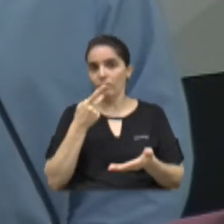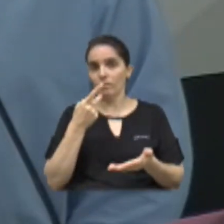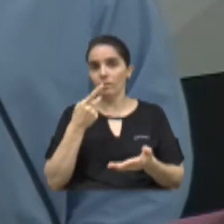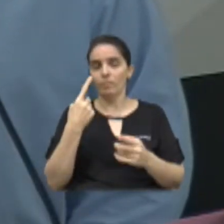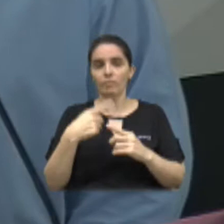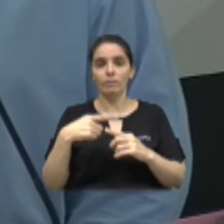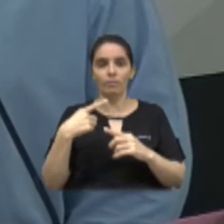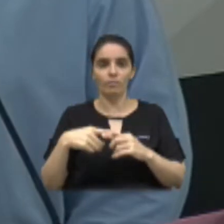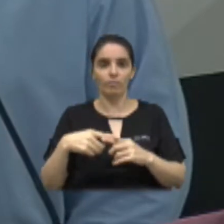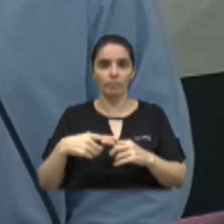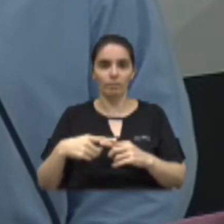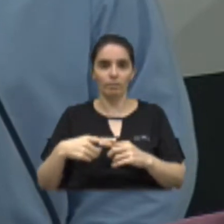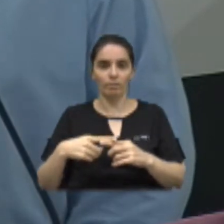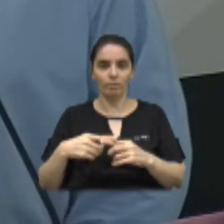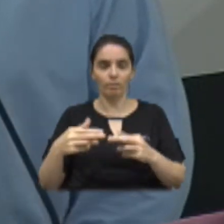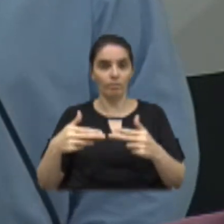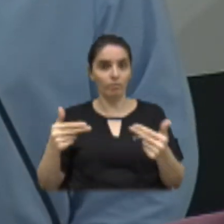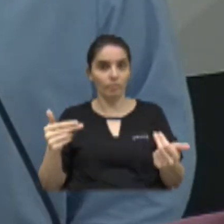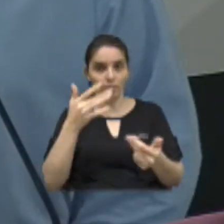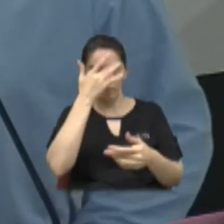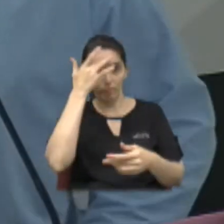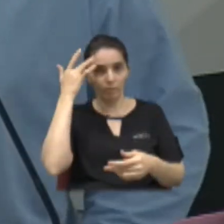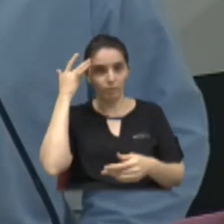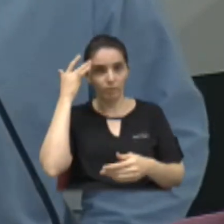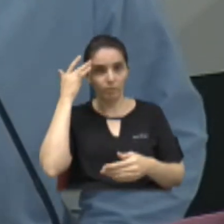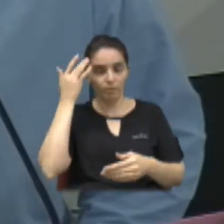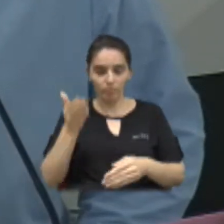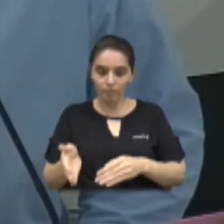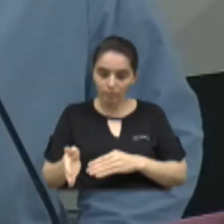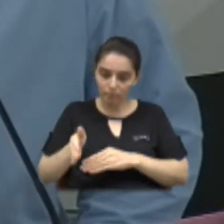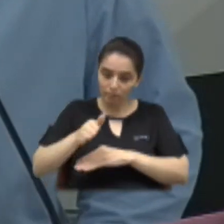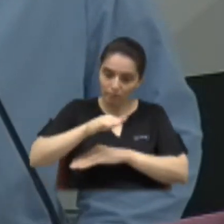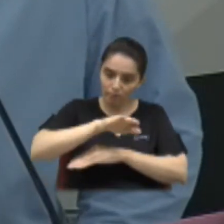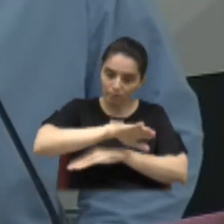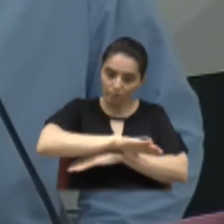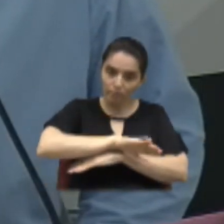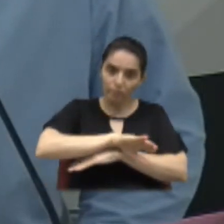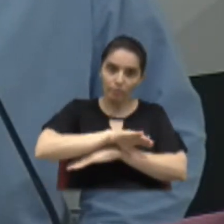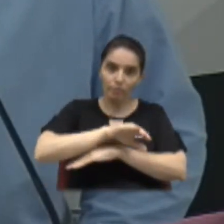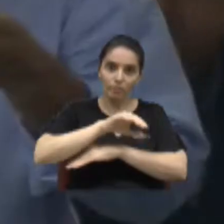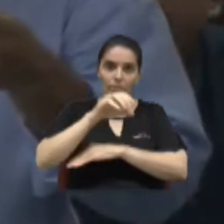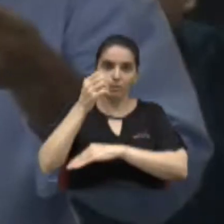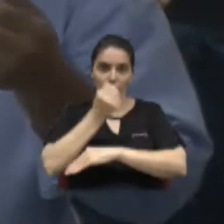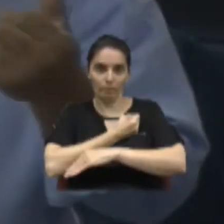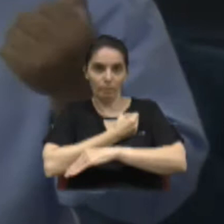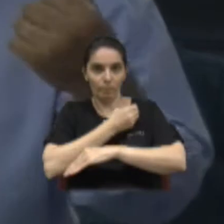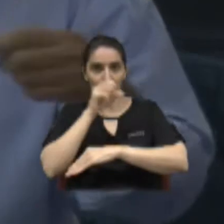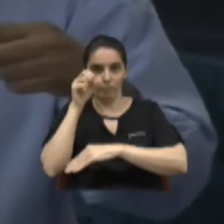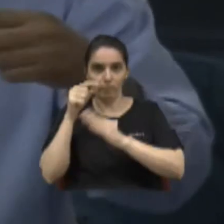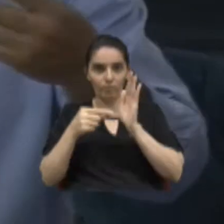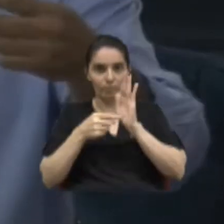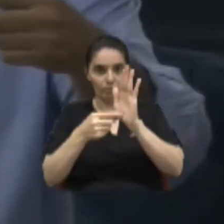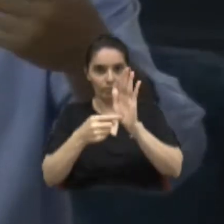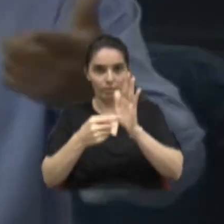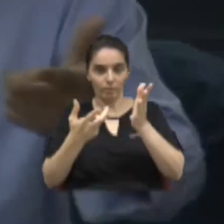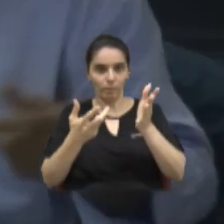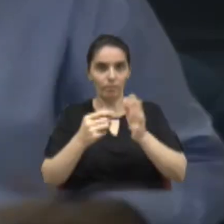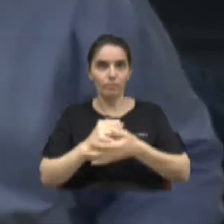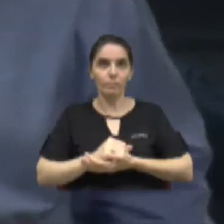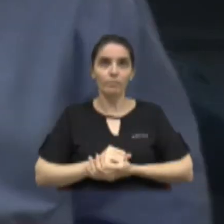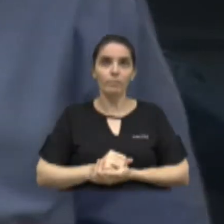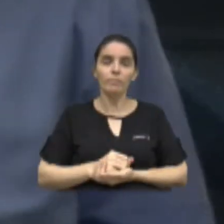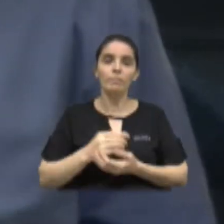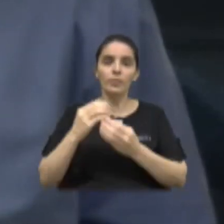há um fluxo de pessoas, coloque uma lombada eletrônica. Então, eu fiz o requerimento... É esse pedido que você fez? Não, muito bem, então,